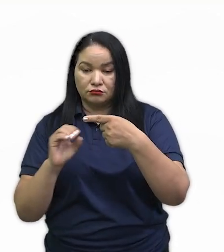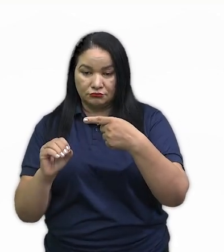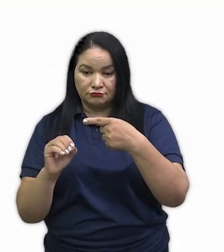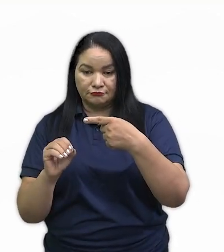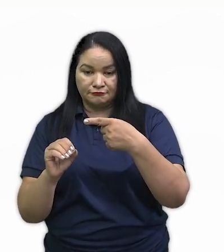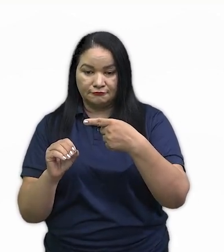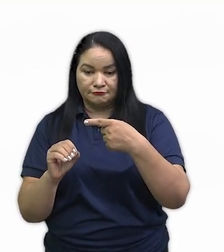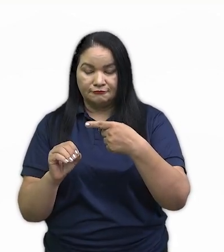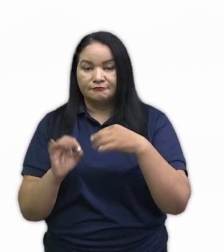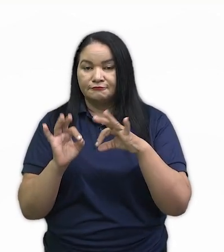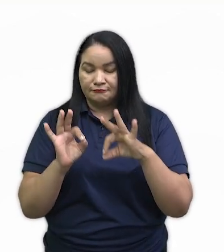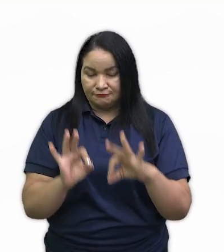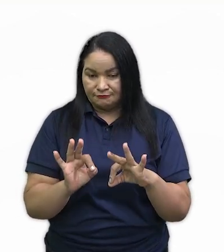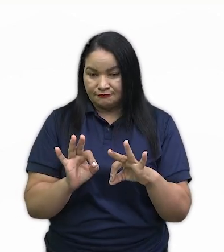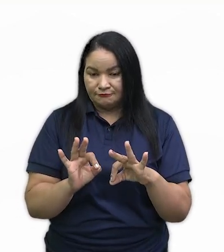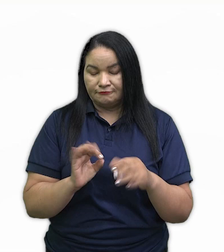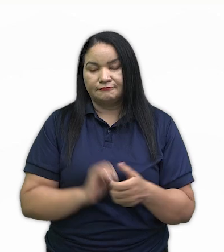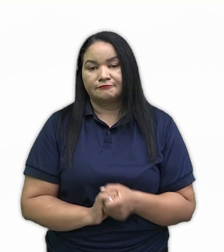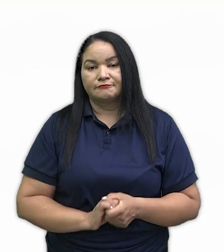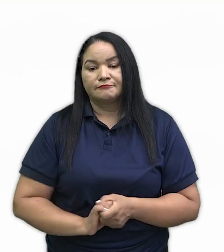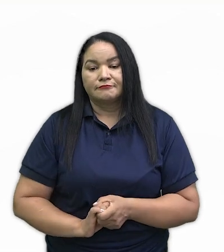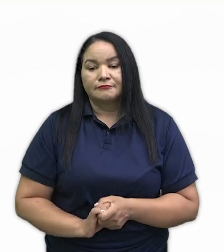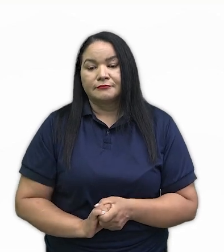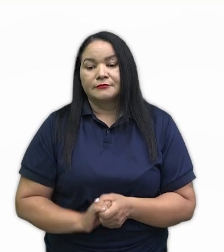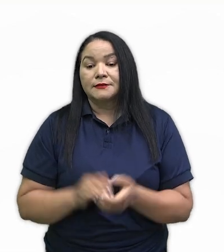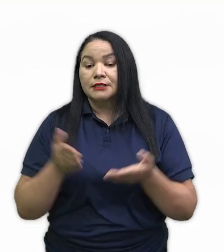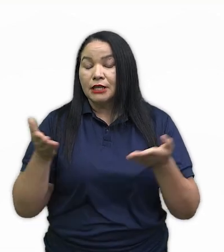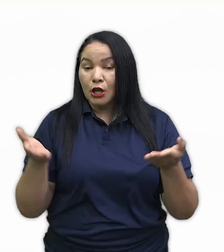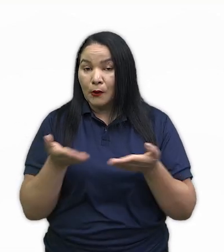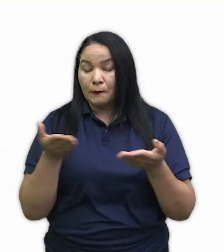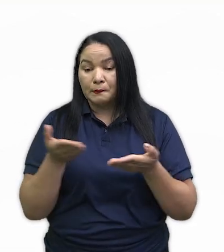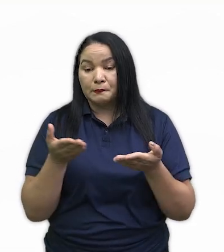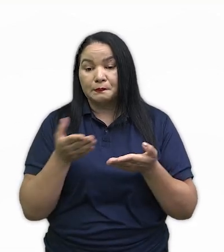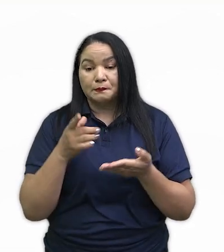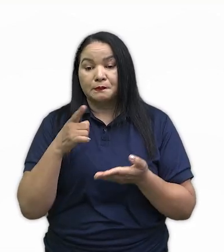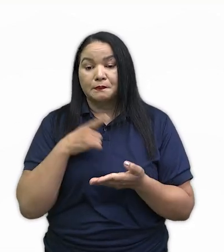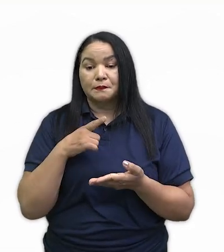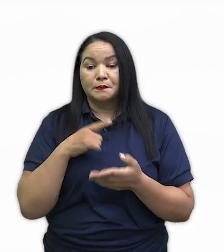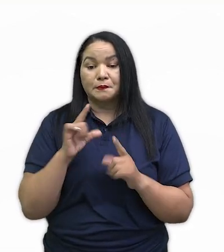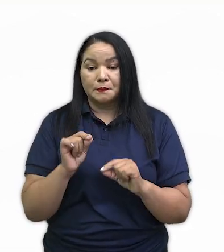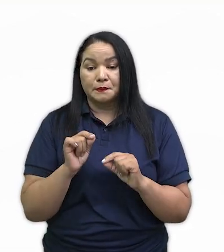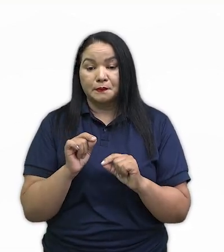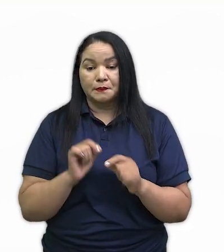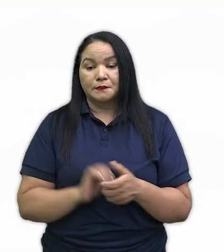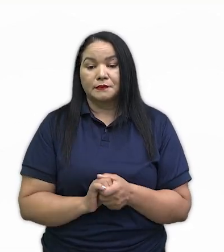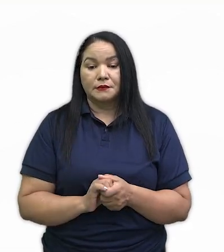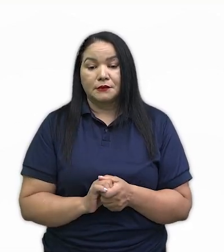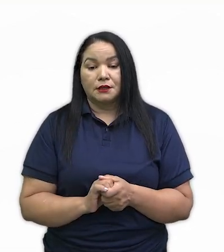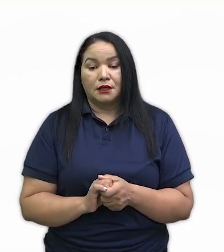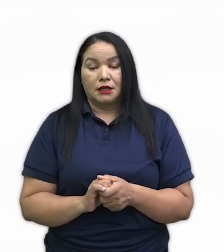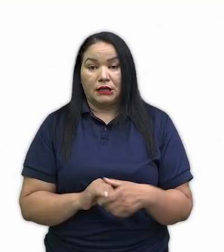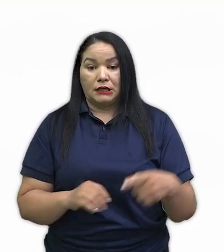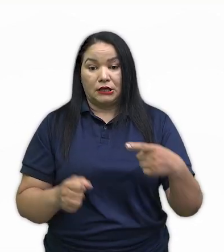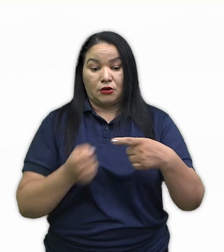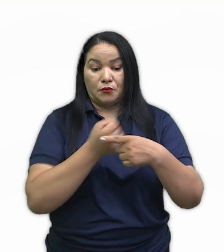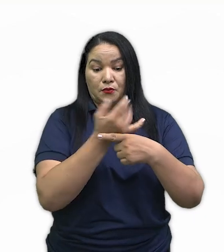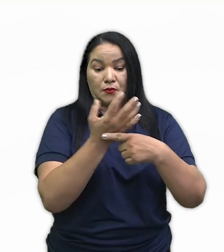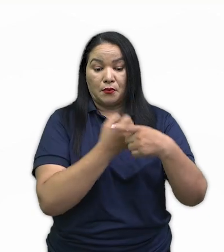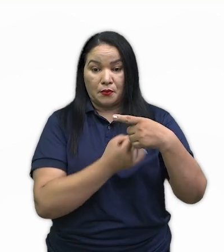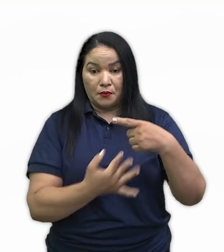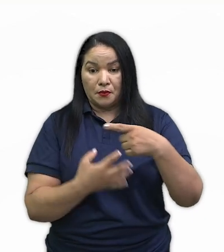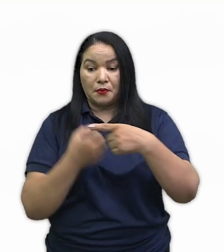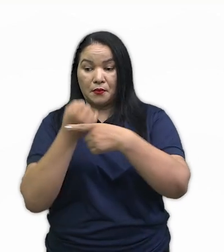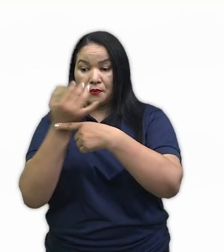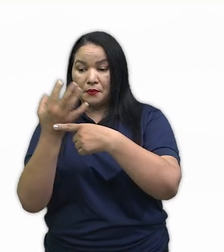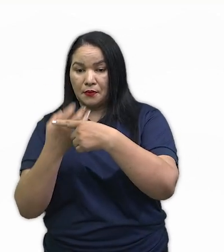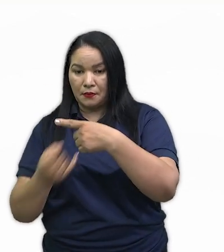100. Perfeito? Perfeito. Agora nós temos aí uma igualdade de duas frações, ou